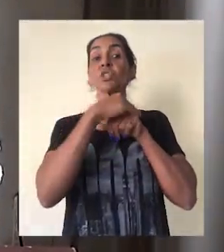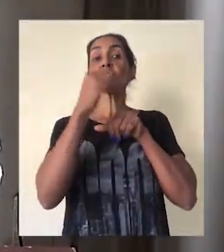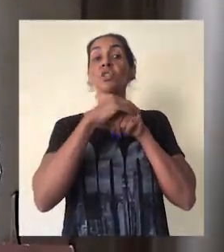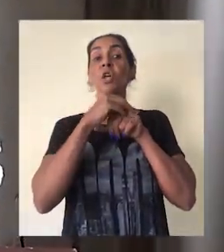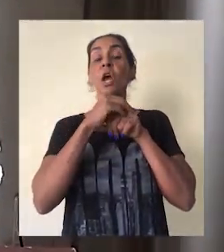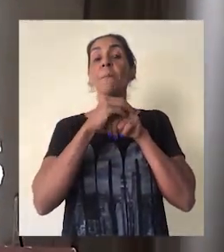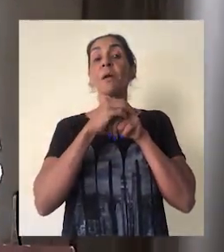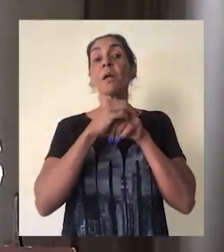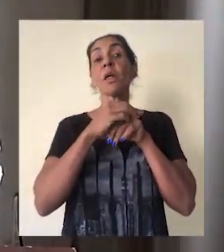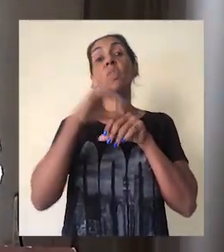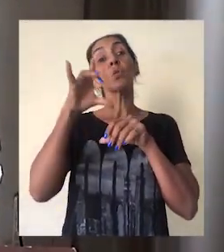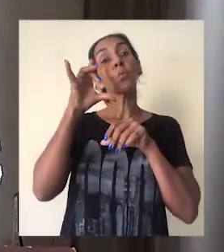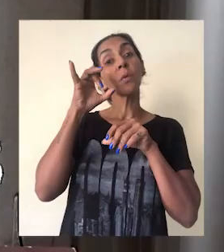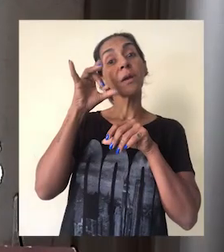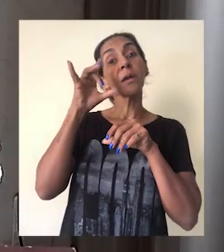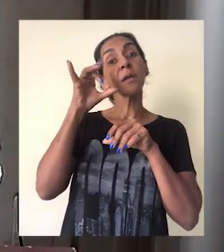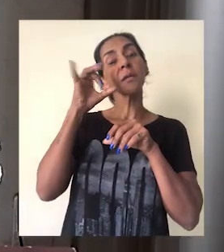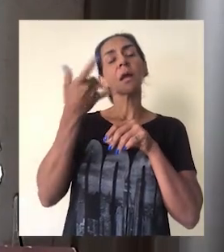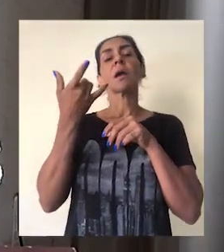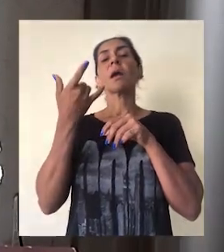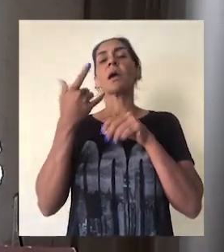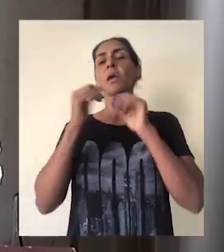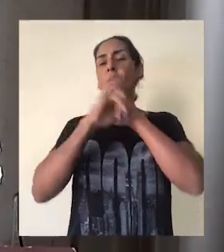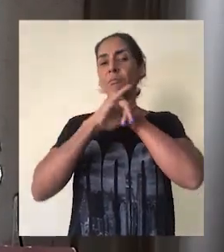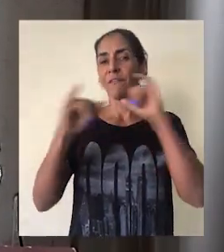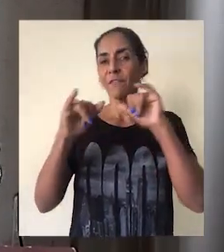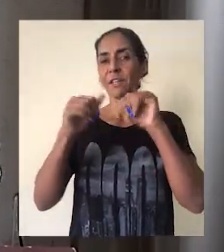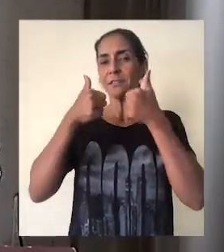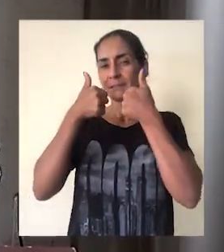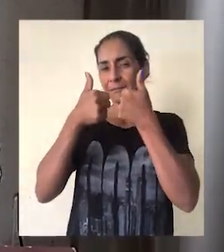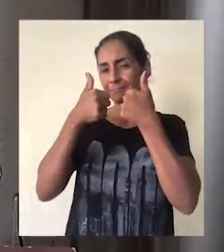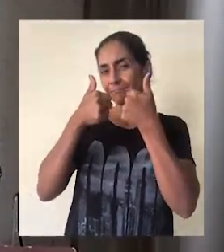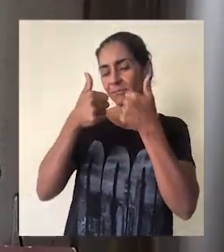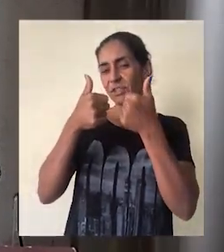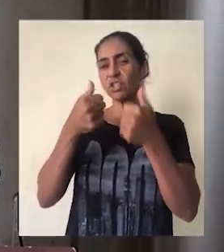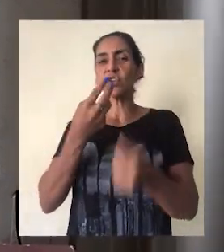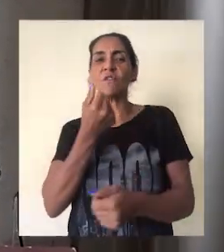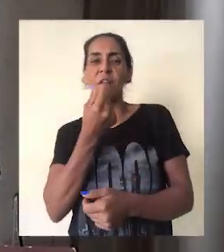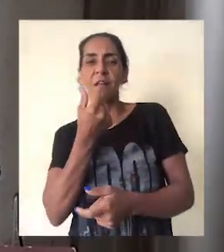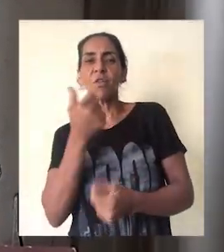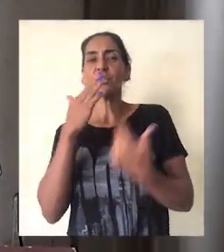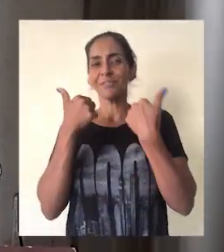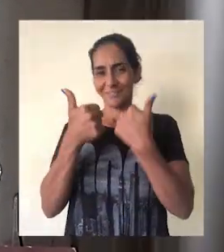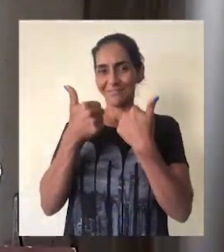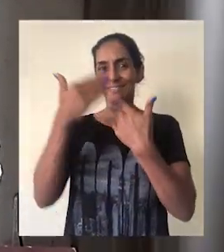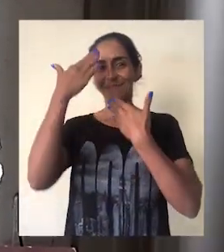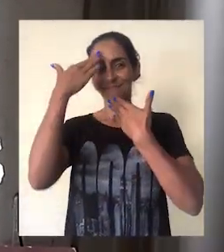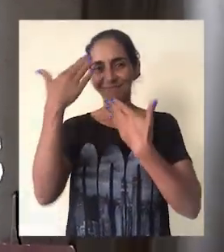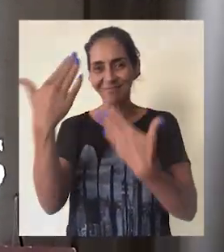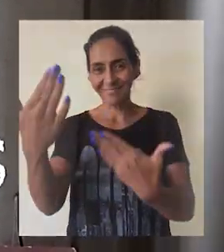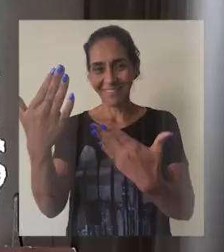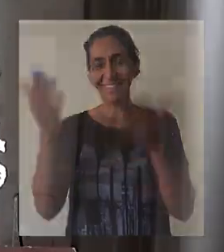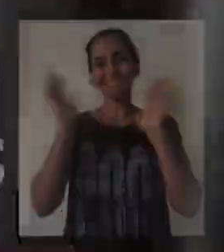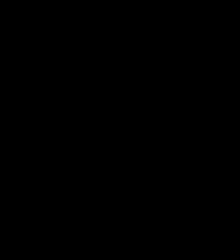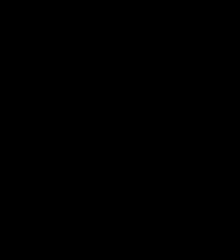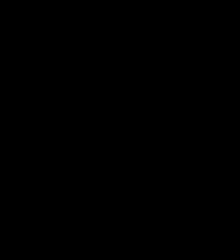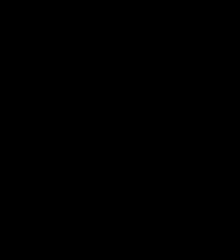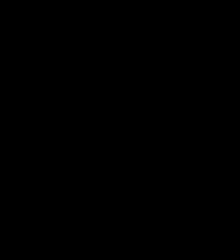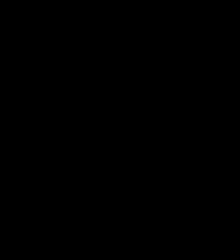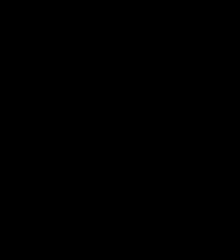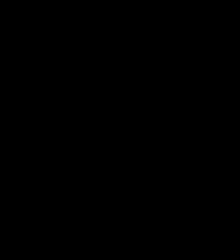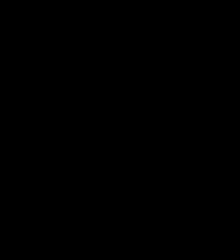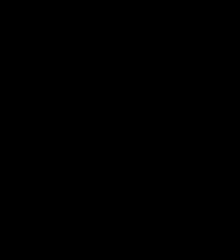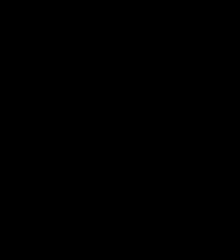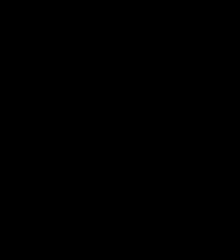Instagram que a gente conversa a respeito, eu passo valores e a gente acerta a entrega. Muito obrigada por ver até aqui e tchau!